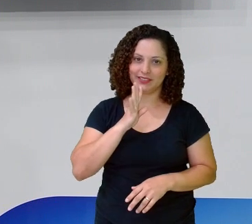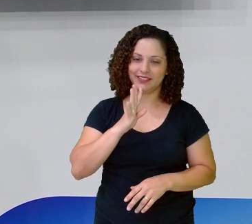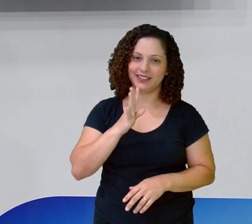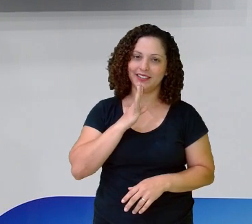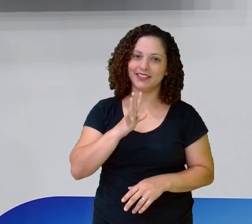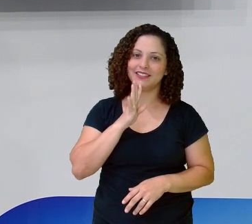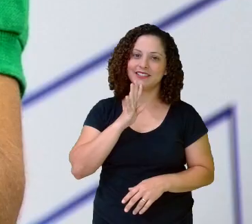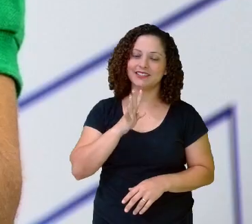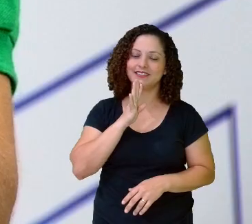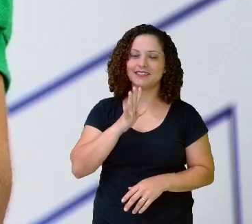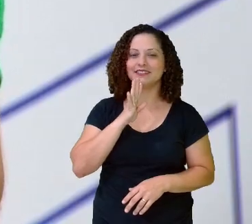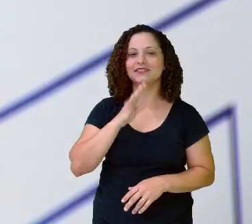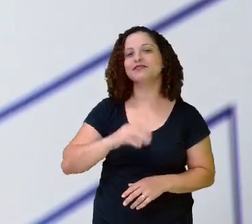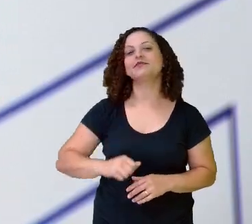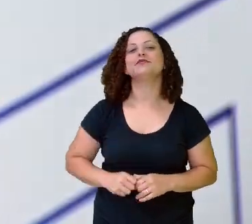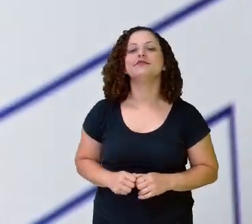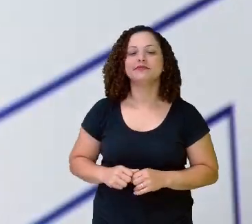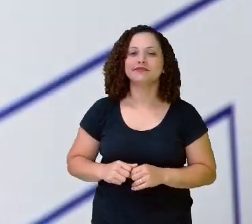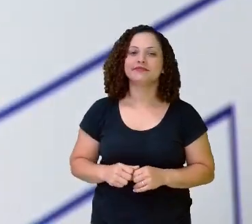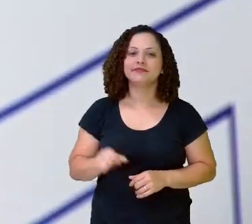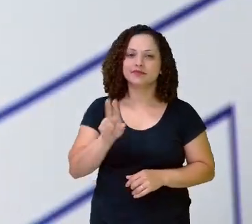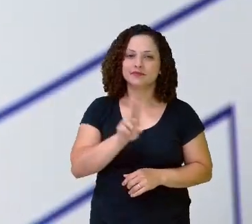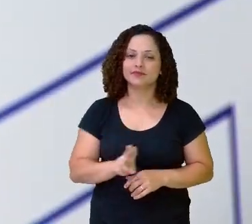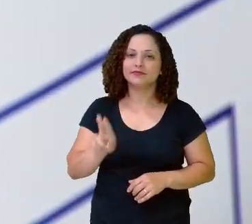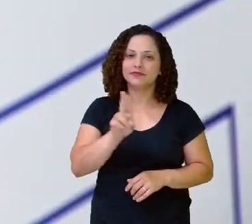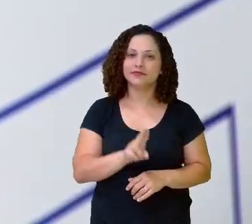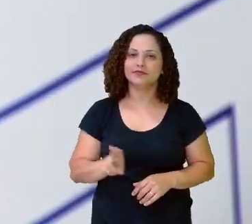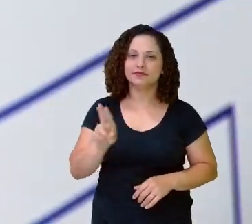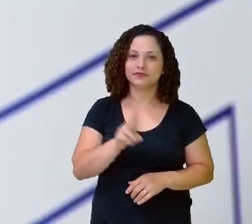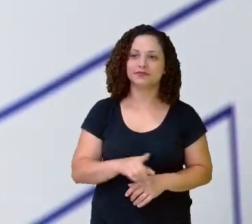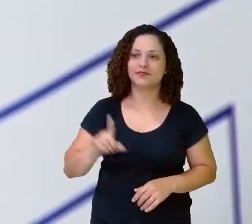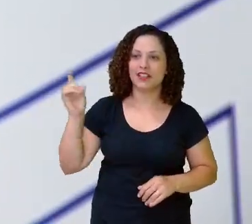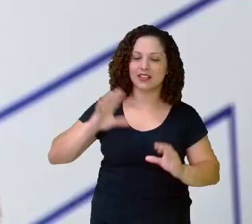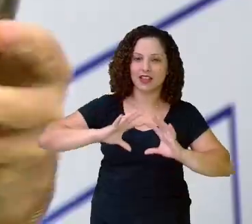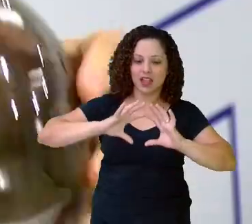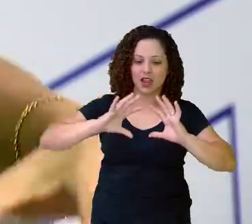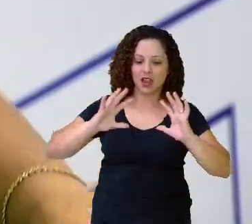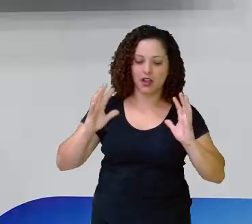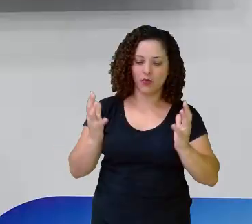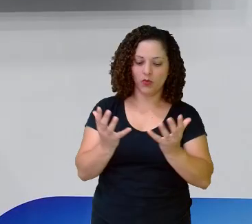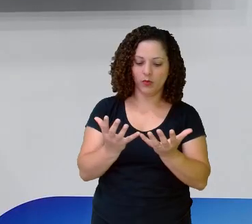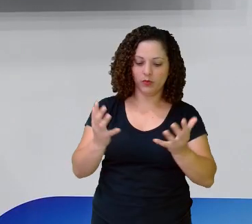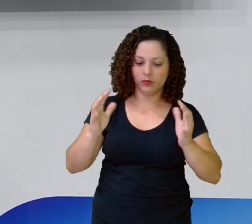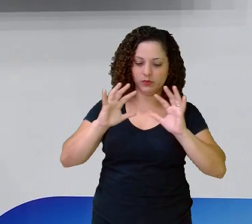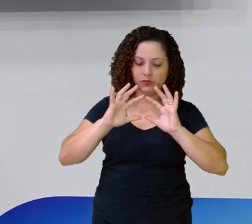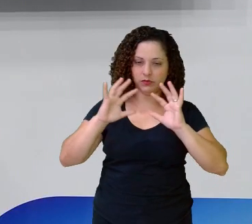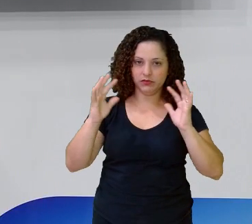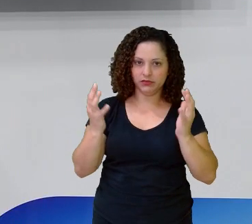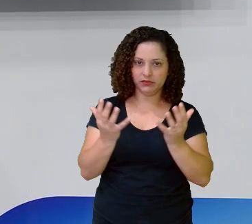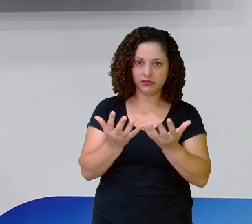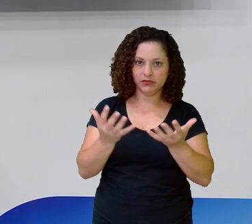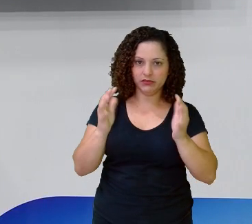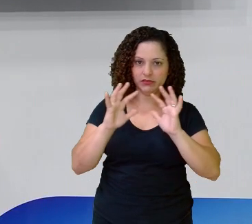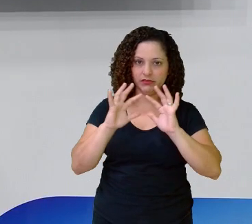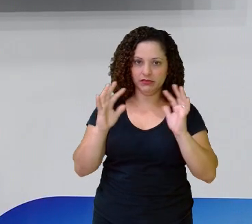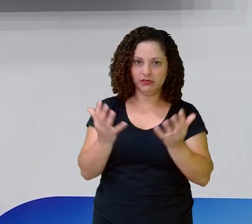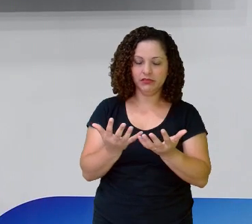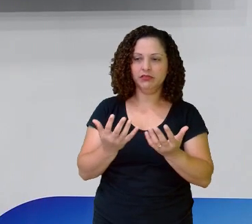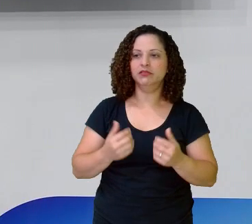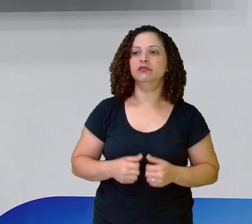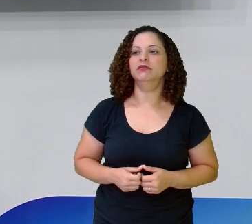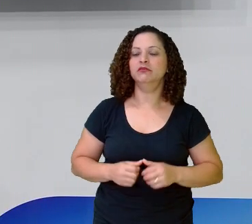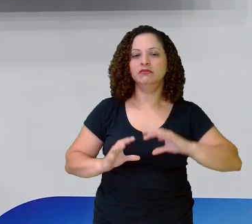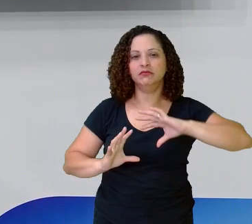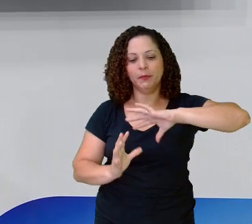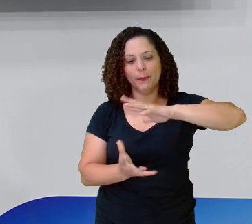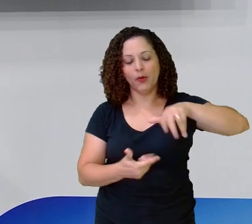que familiarizado, né? A gente está vendo essa forma de um jeito diferente. A